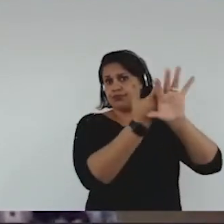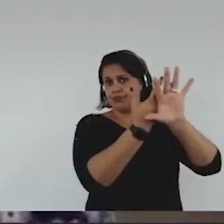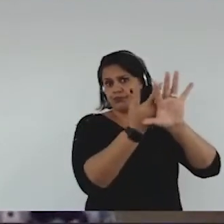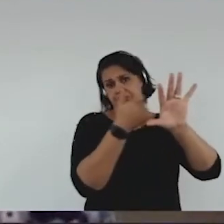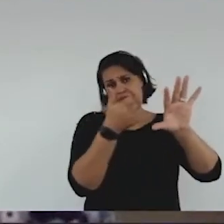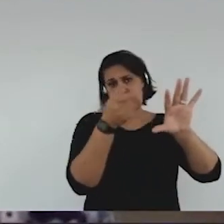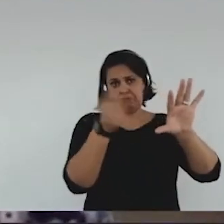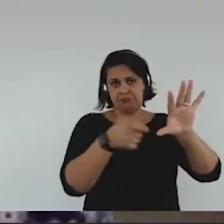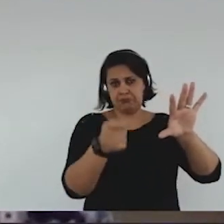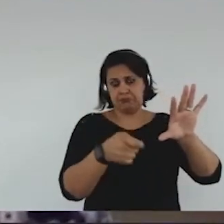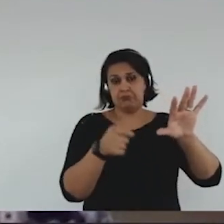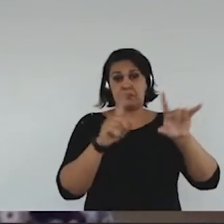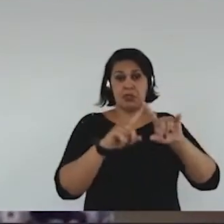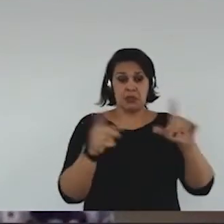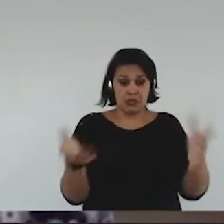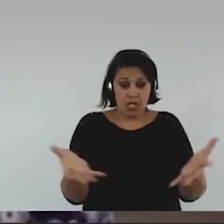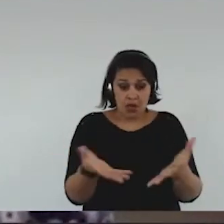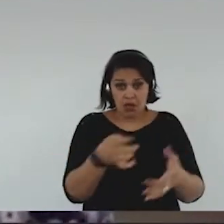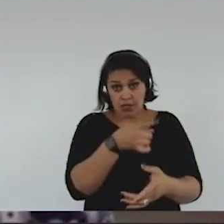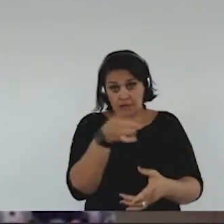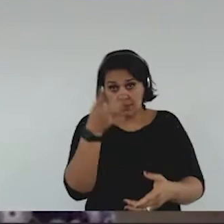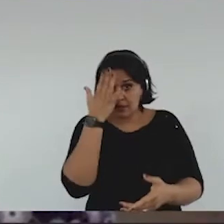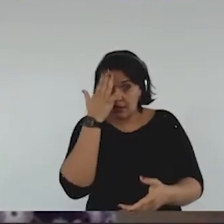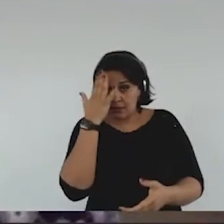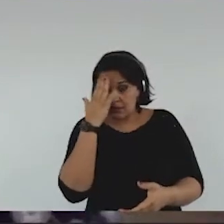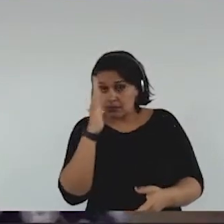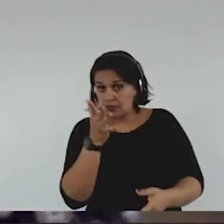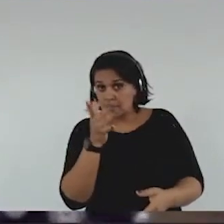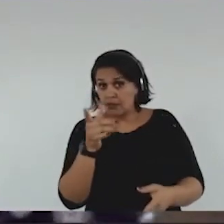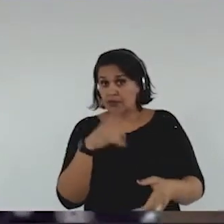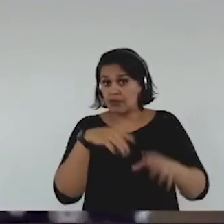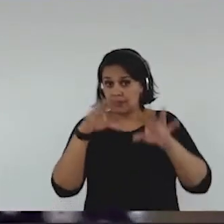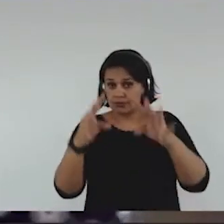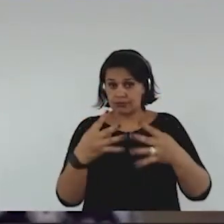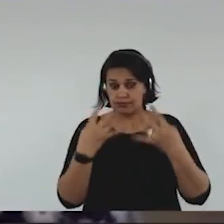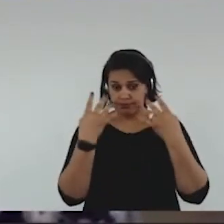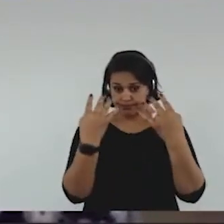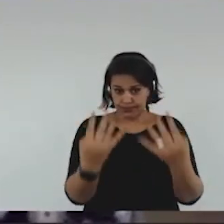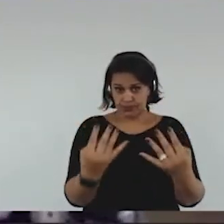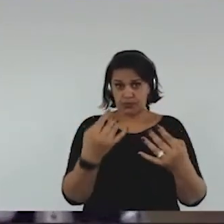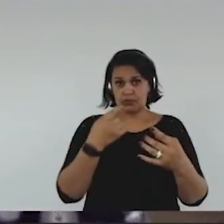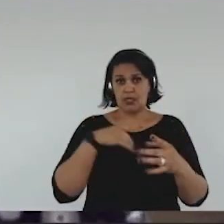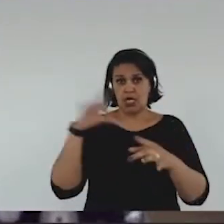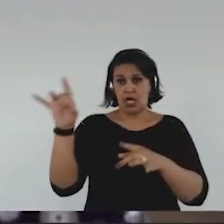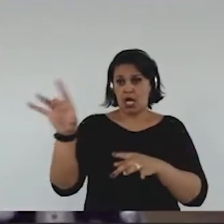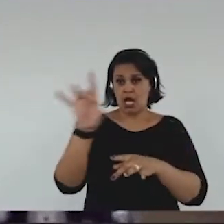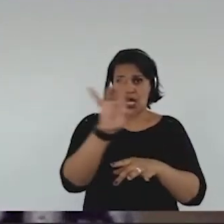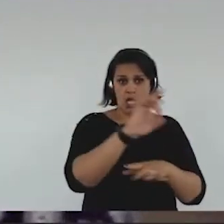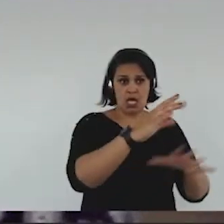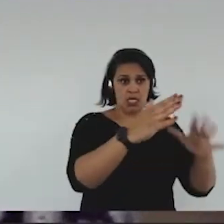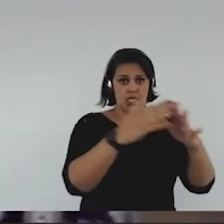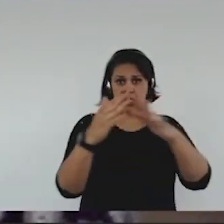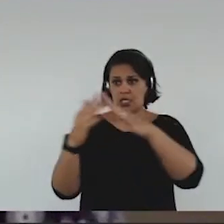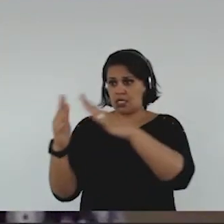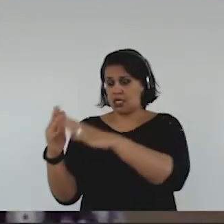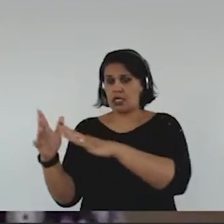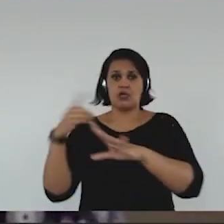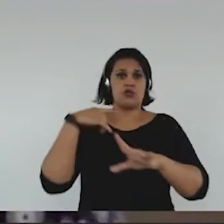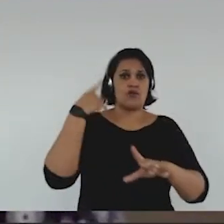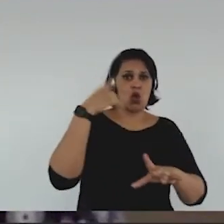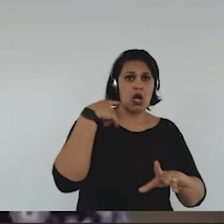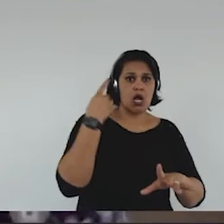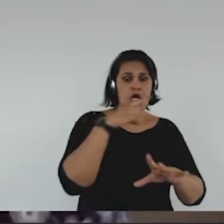que tem acontecido, como os senhores sabem bem, nas audiências, cada árbitro na sua casa, cada advogado,